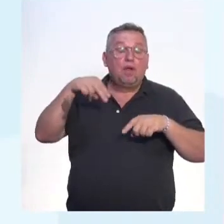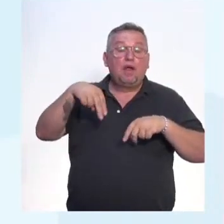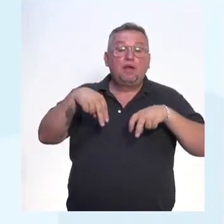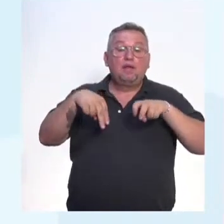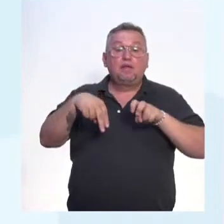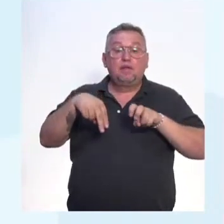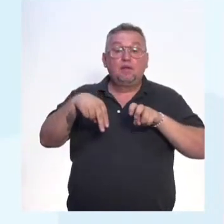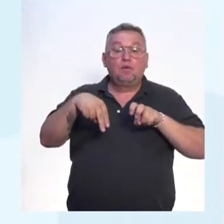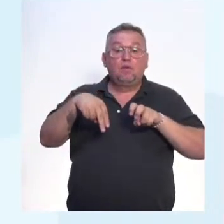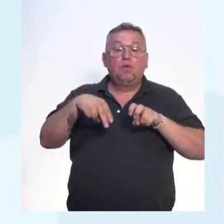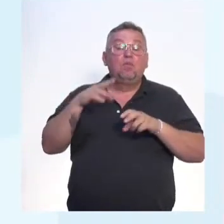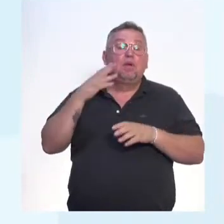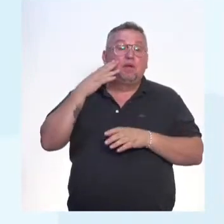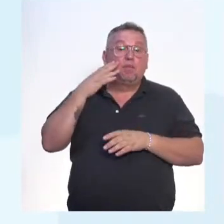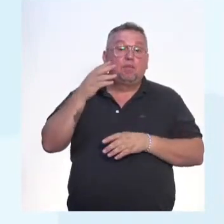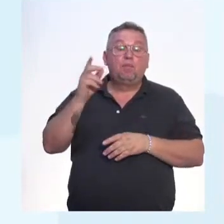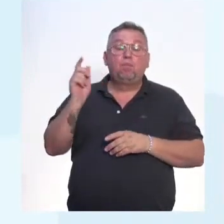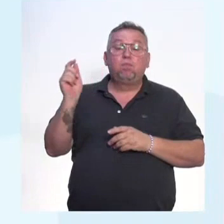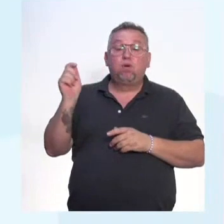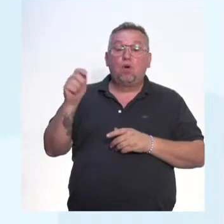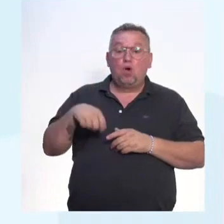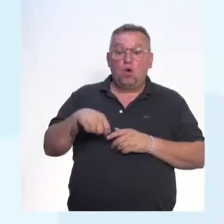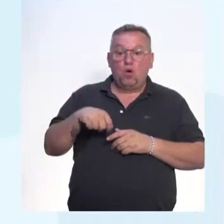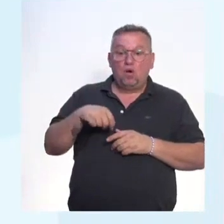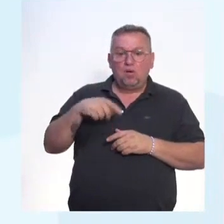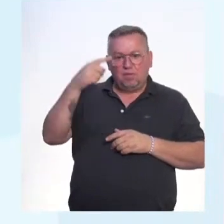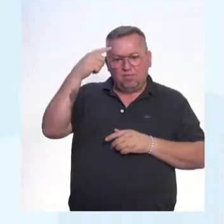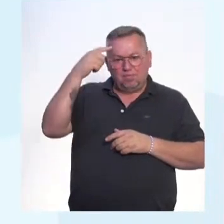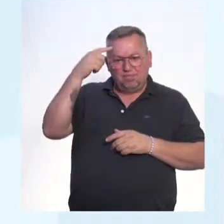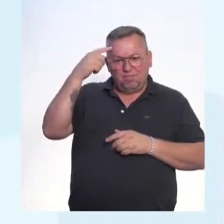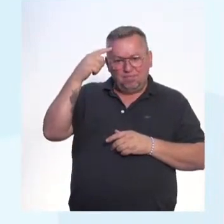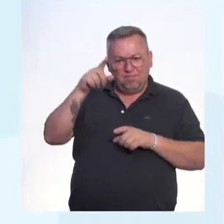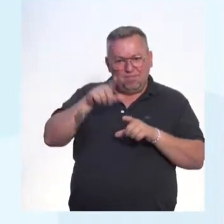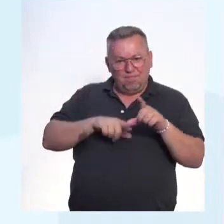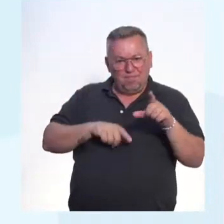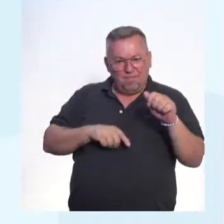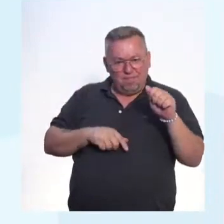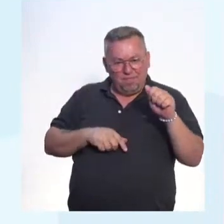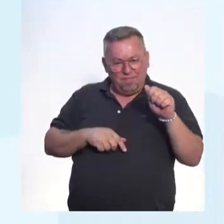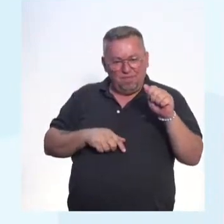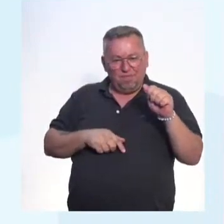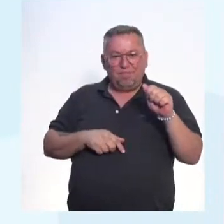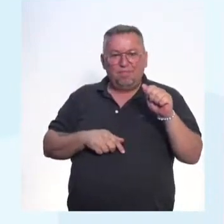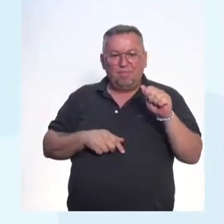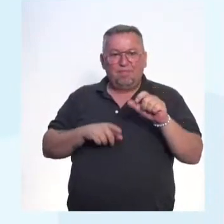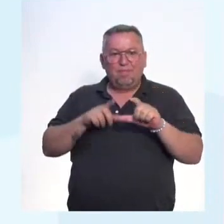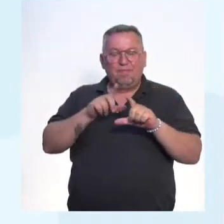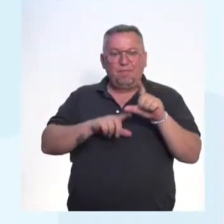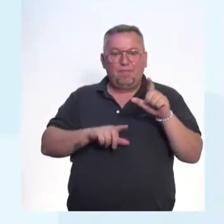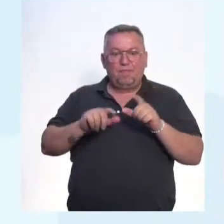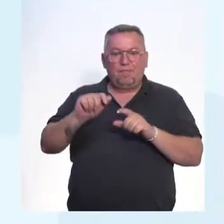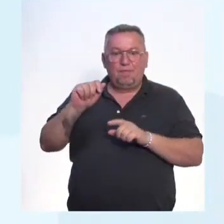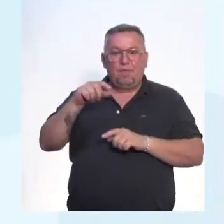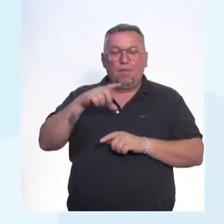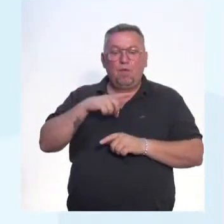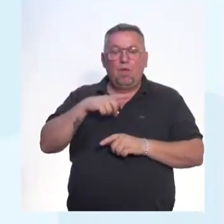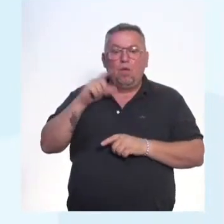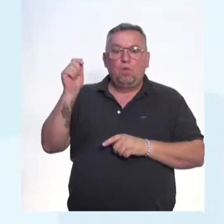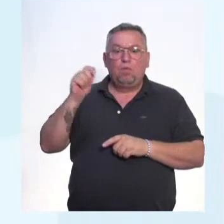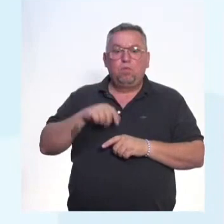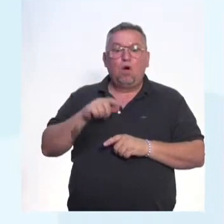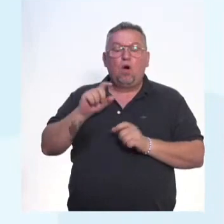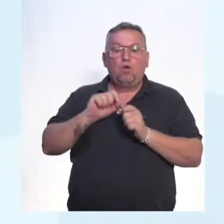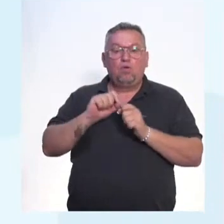das possibilidades. Vamos pensar primeiro na letra A? Na letra A, a gente